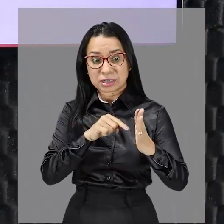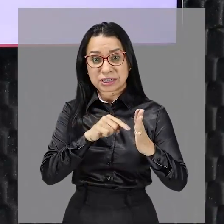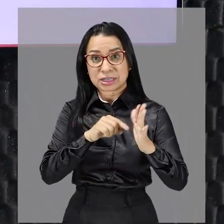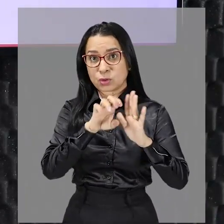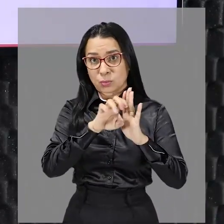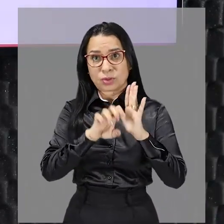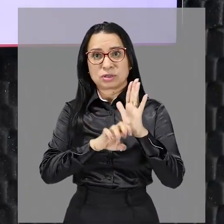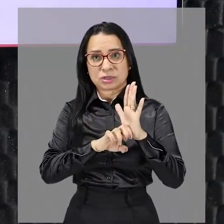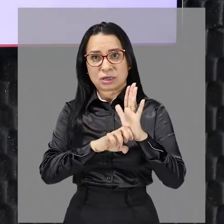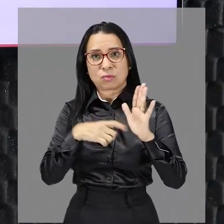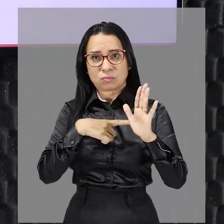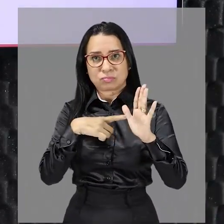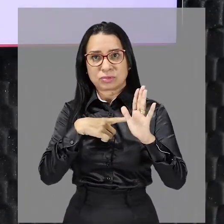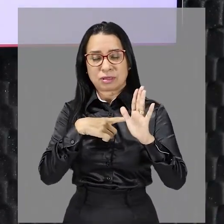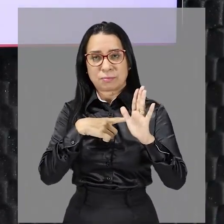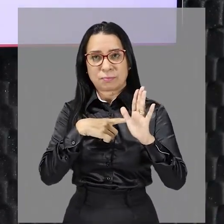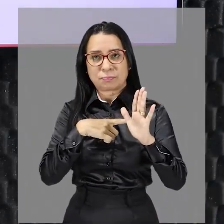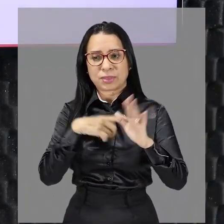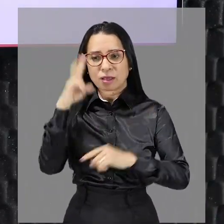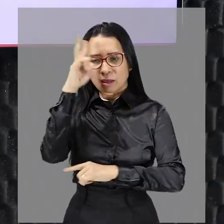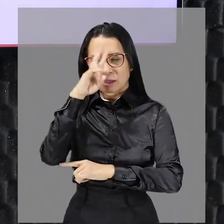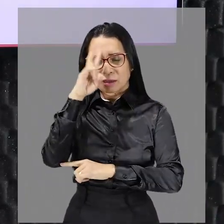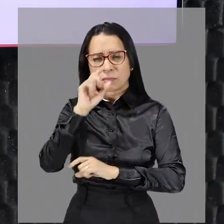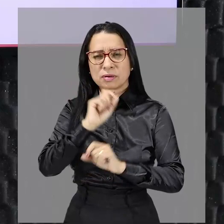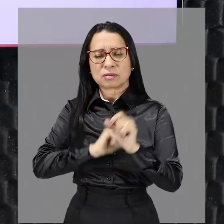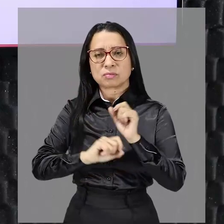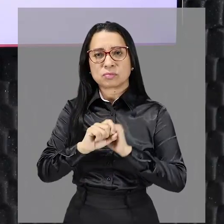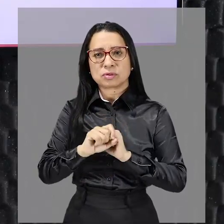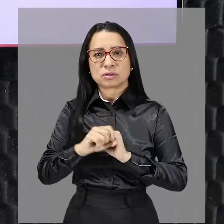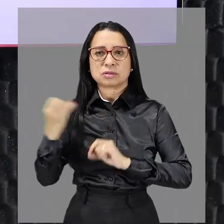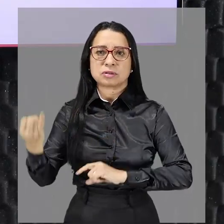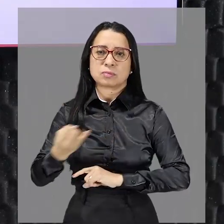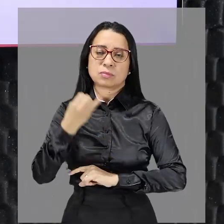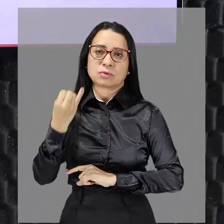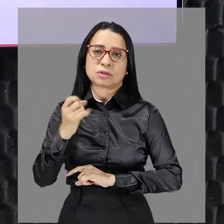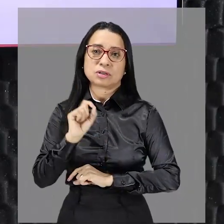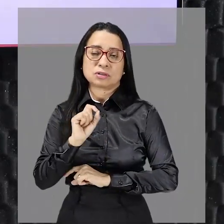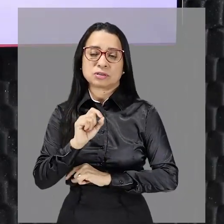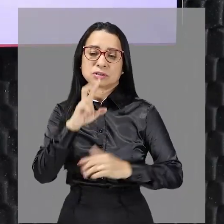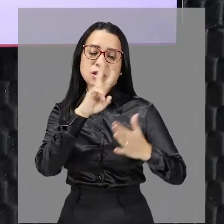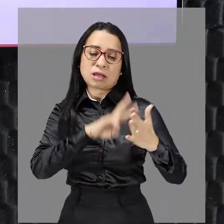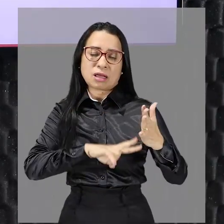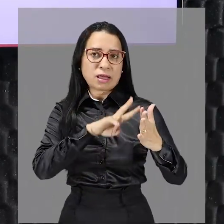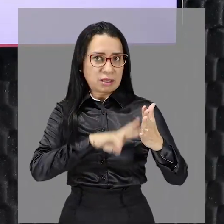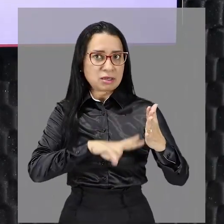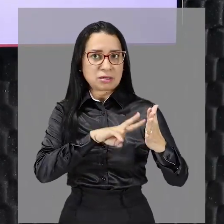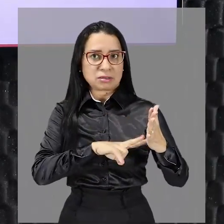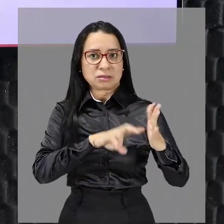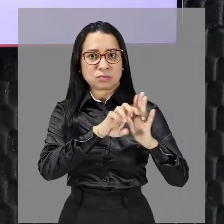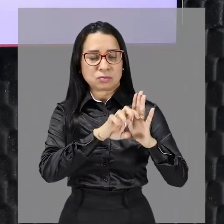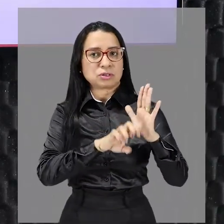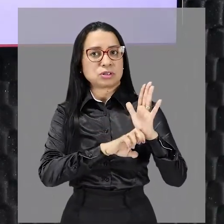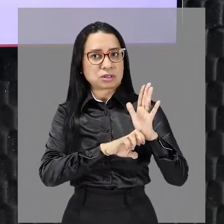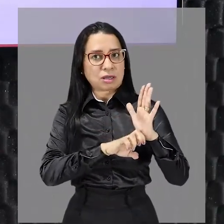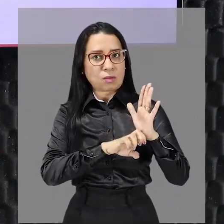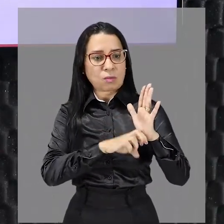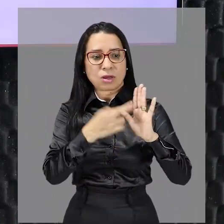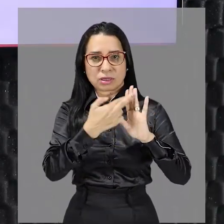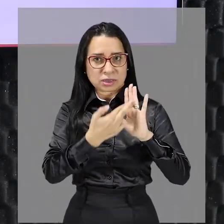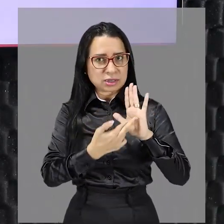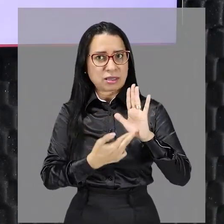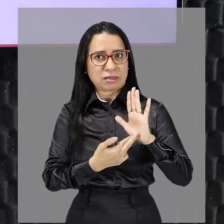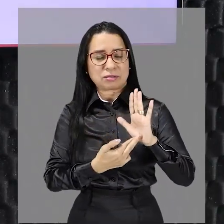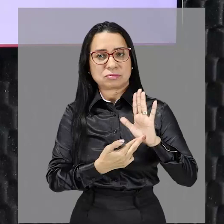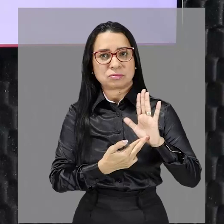programa Jovem Senador. Sempre lembrando, é importante que vocês leiam o regulamento, que vocês leiam o